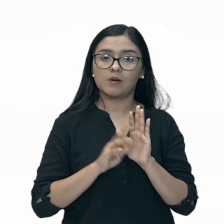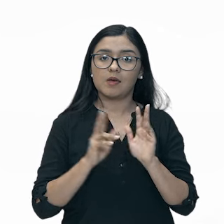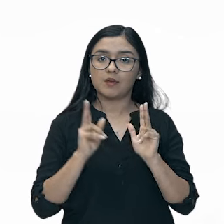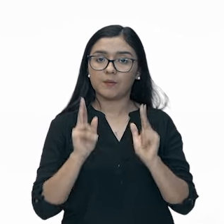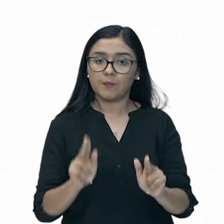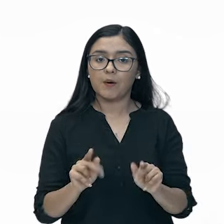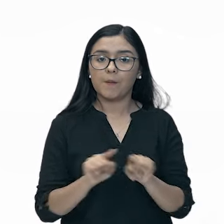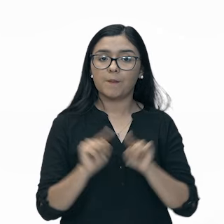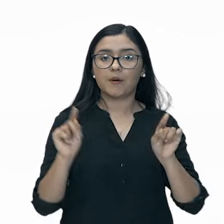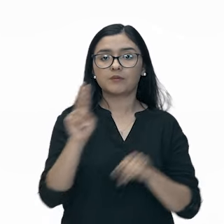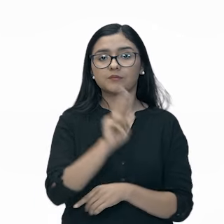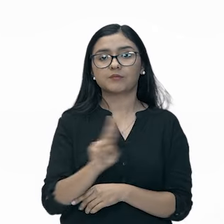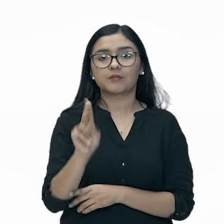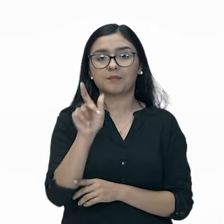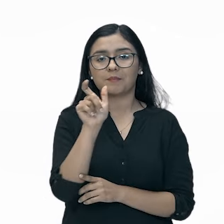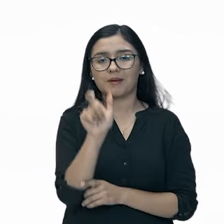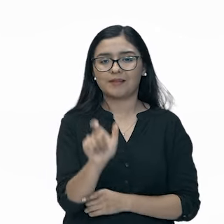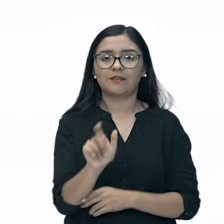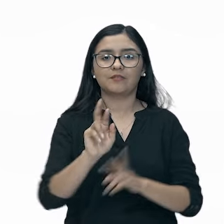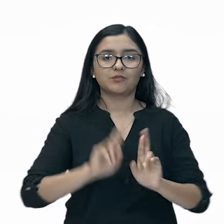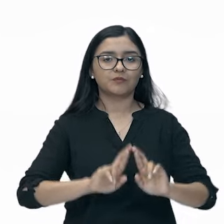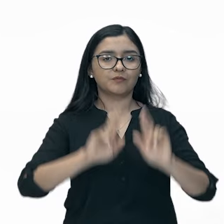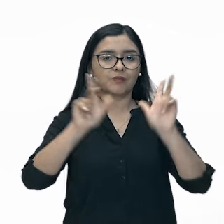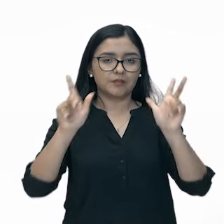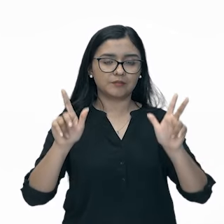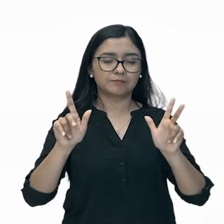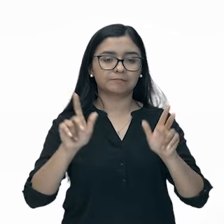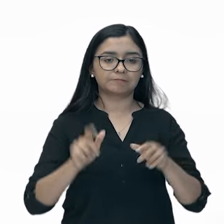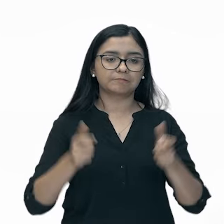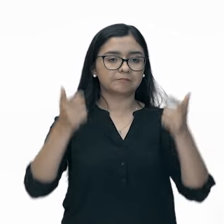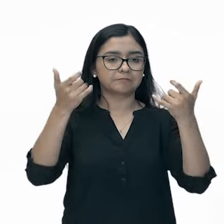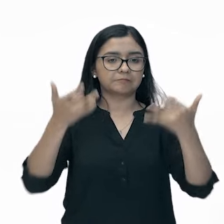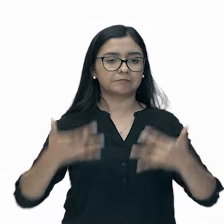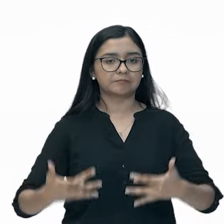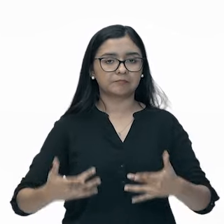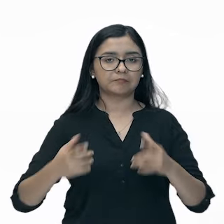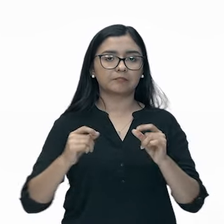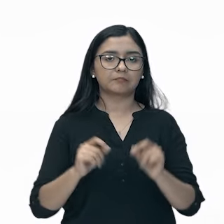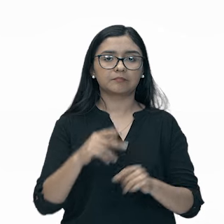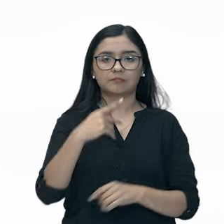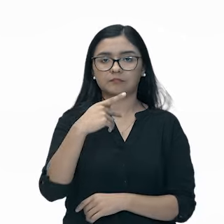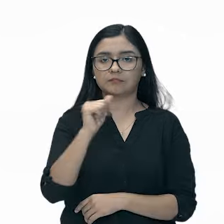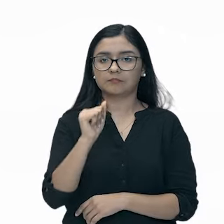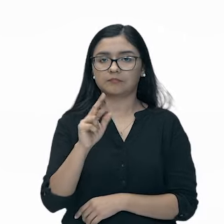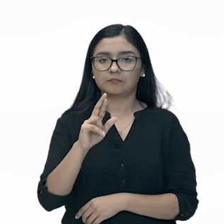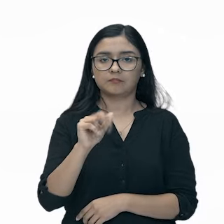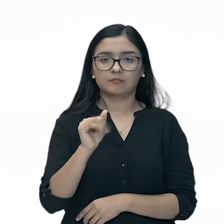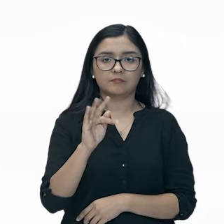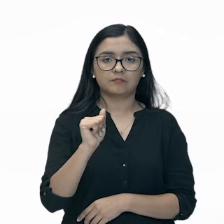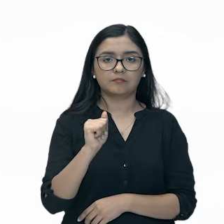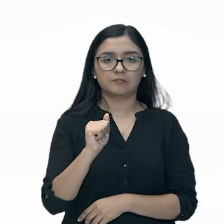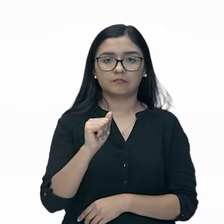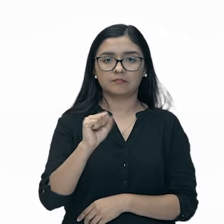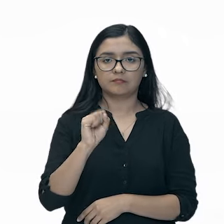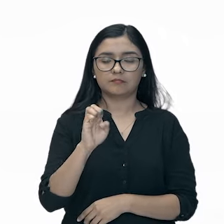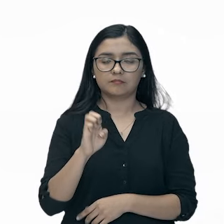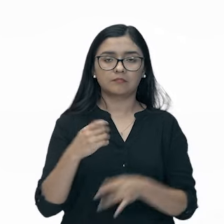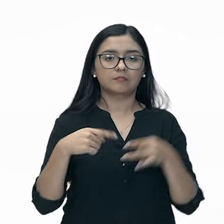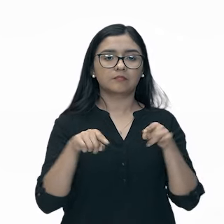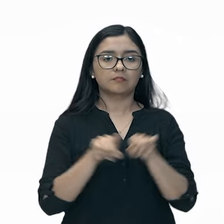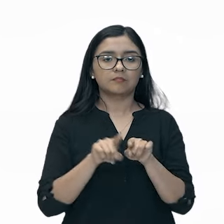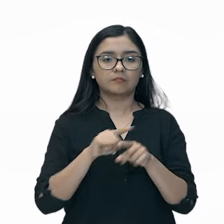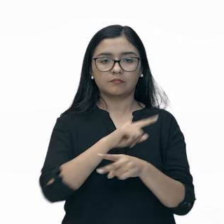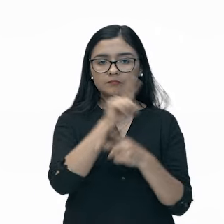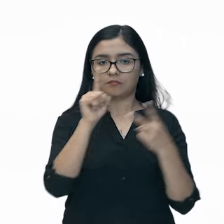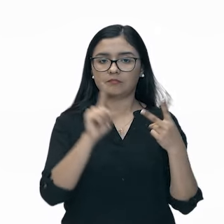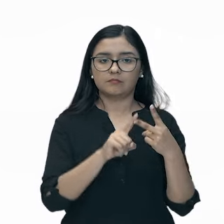palavras eu mantive o mesmo sentido Então é isso que eu chamo de paráfrase ok nós também temos